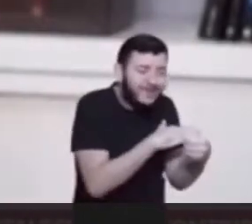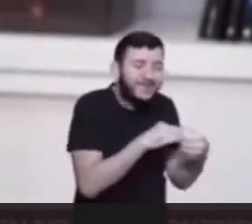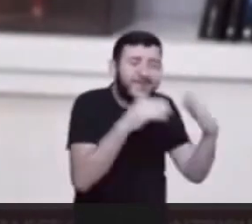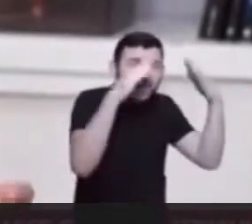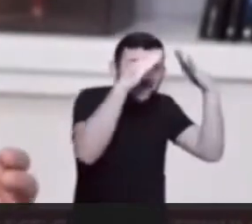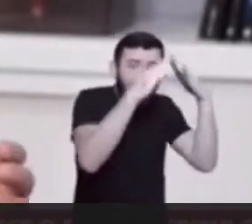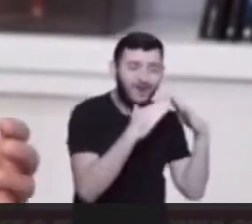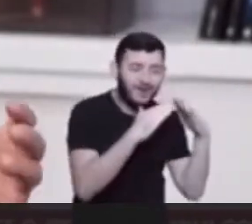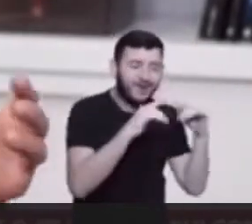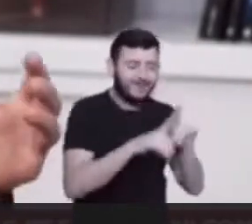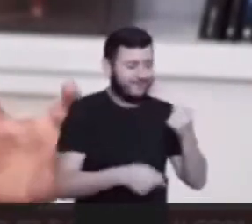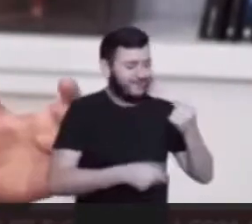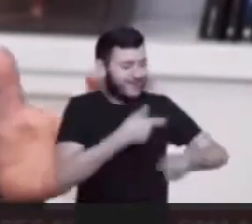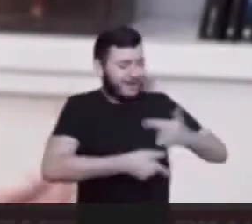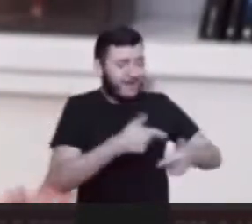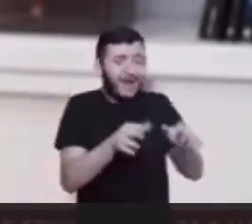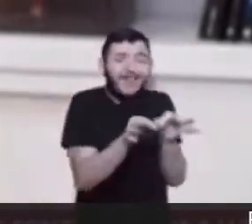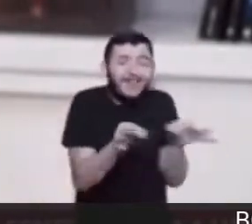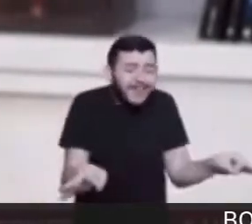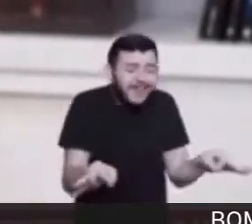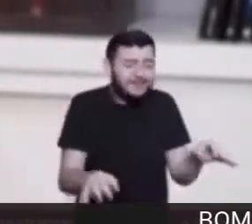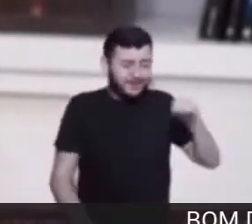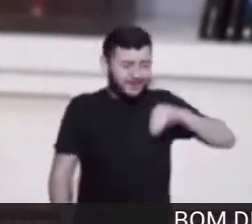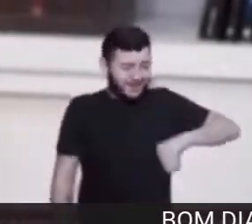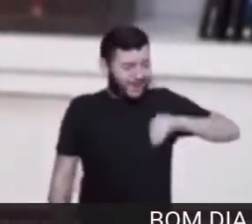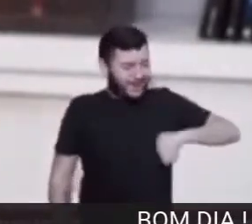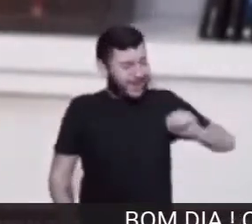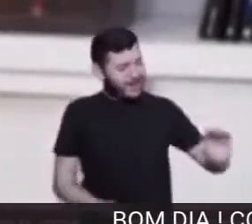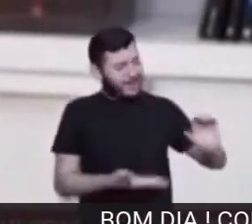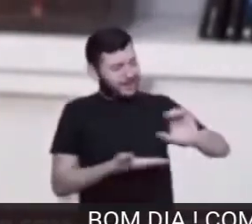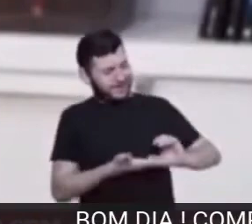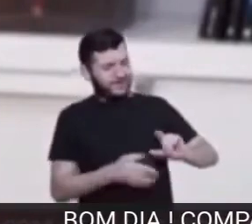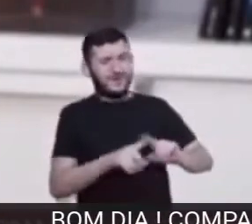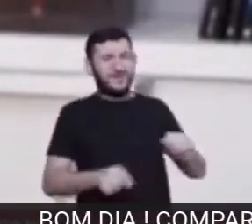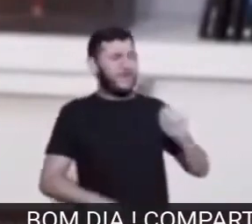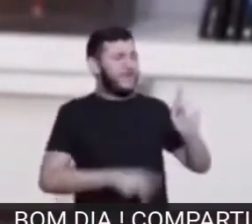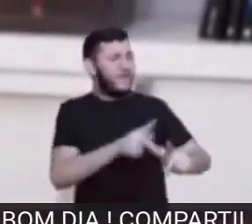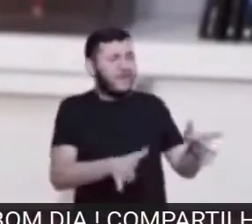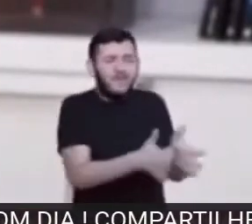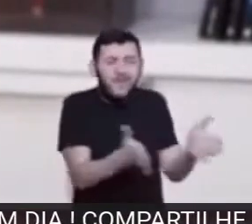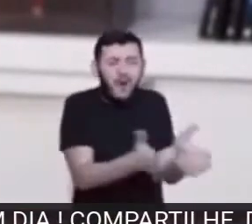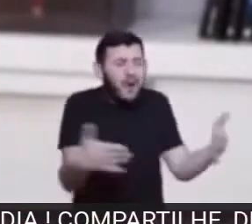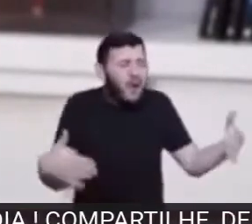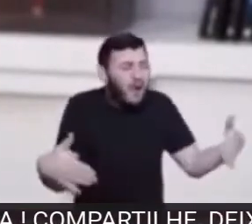salário. Sabe, tudo para o povo pobre, mais humilde. Ele não quer colocar